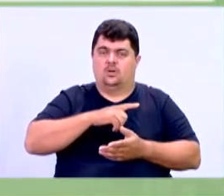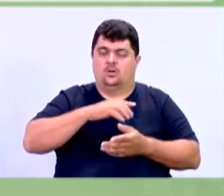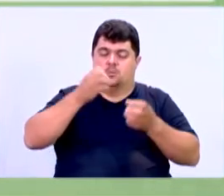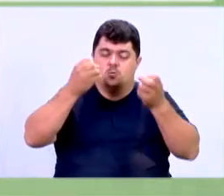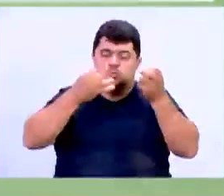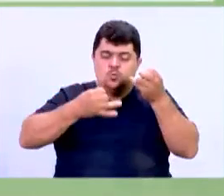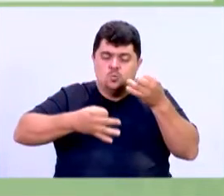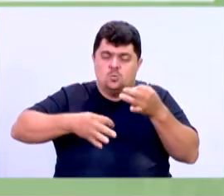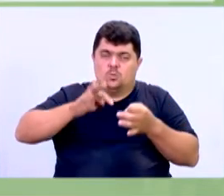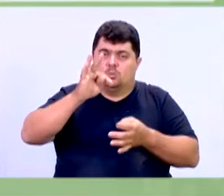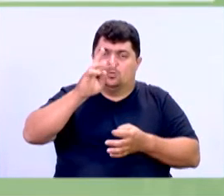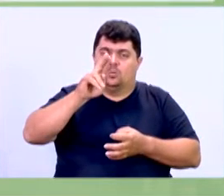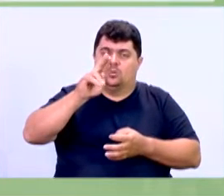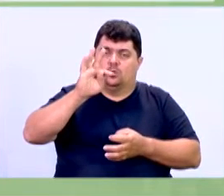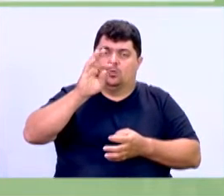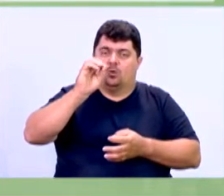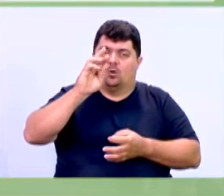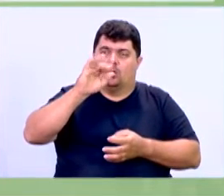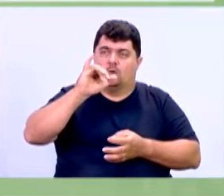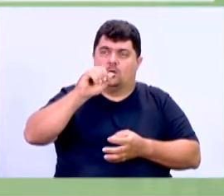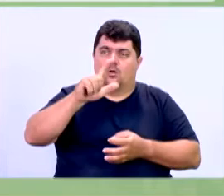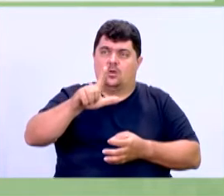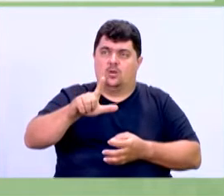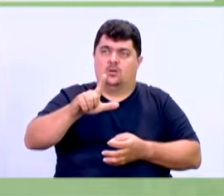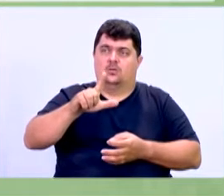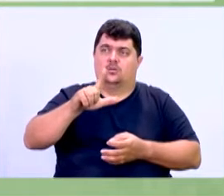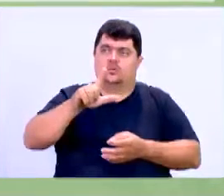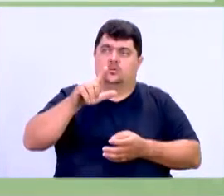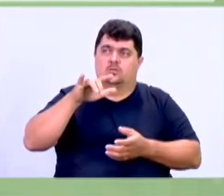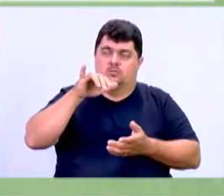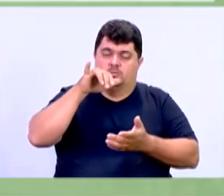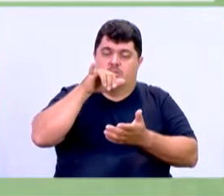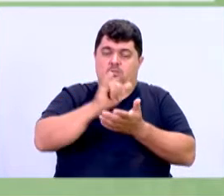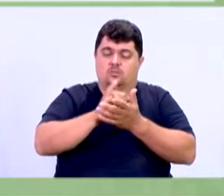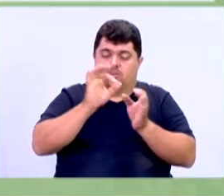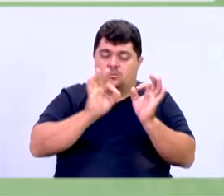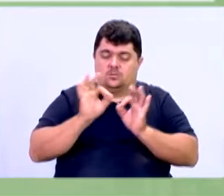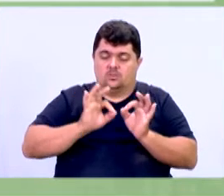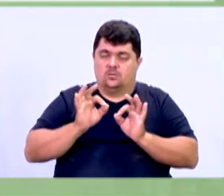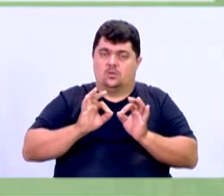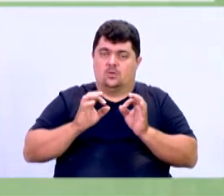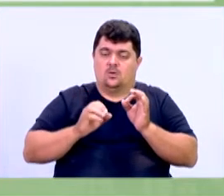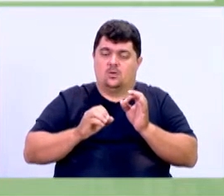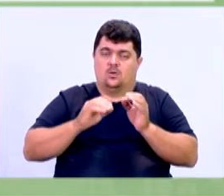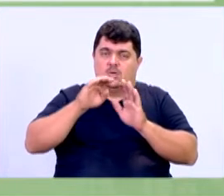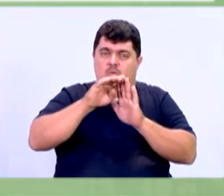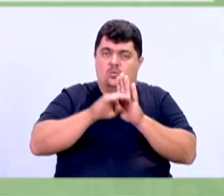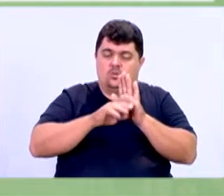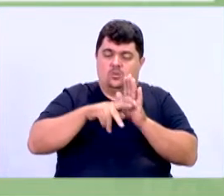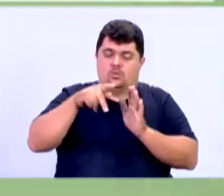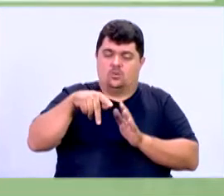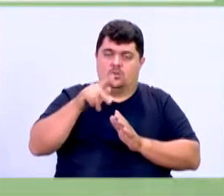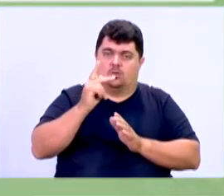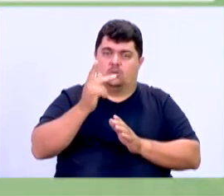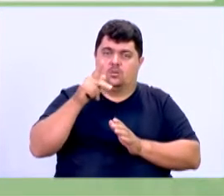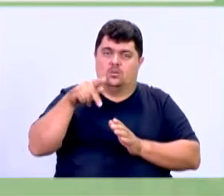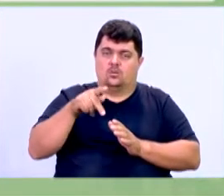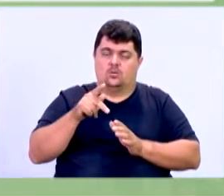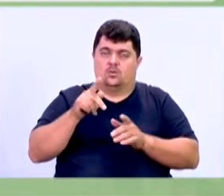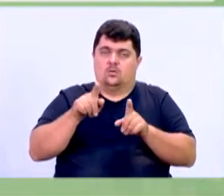tutoriais. Entre eles o tutorial com o nome Configurando o ambiente de desenvolvimento de PHP no Windows com